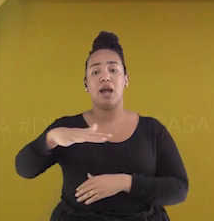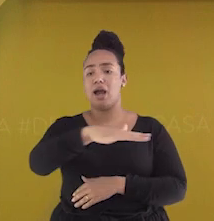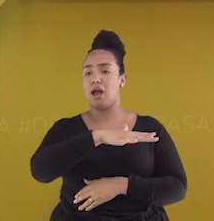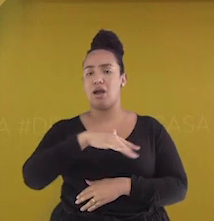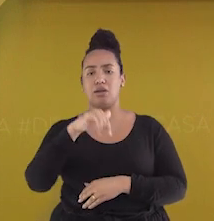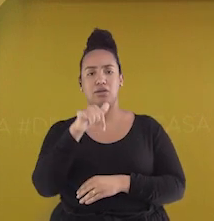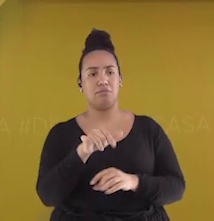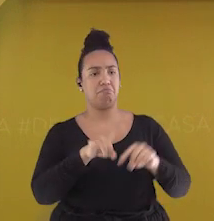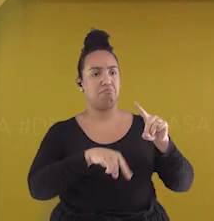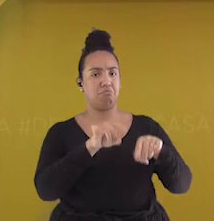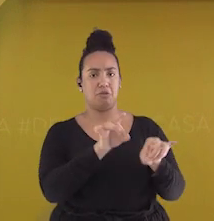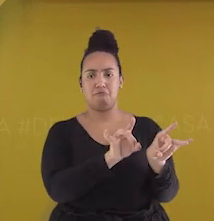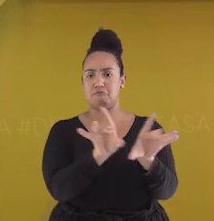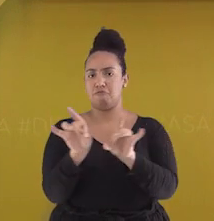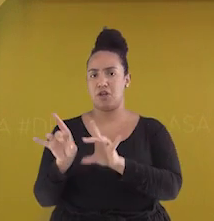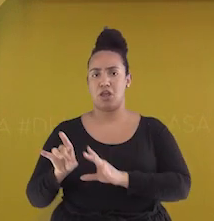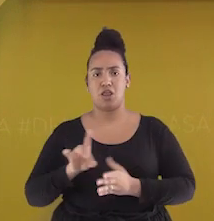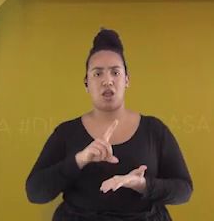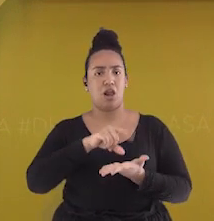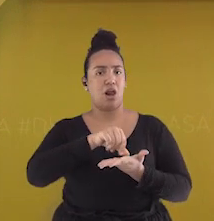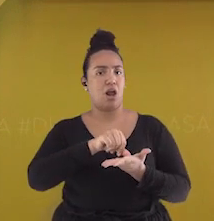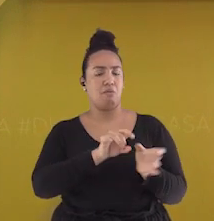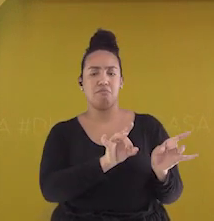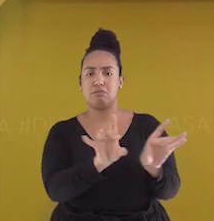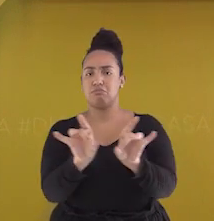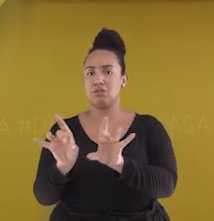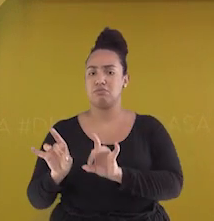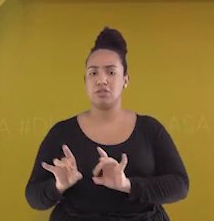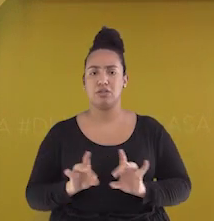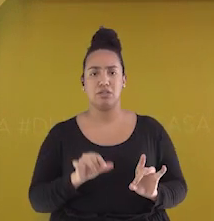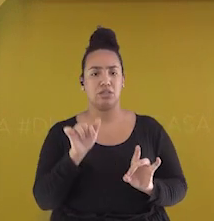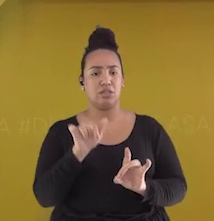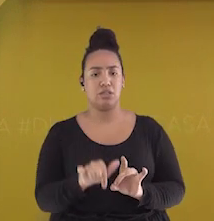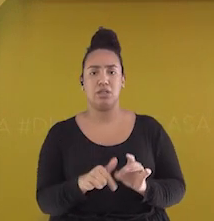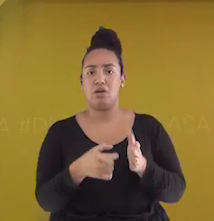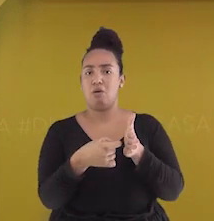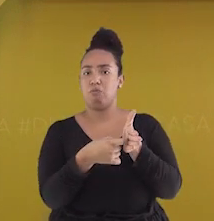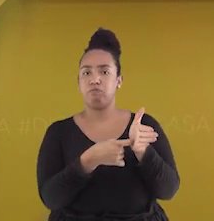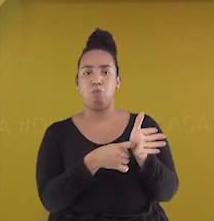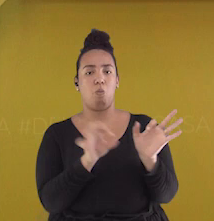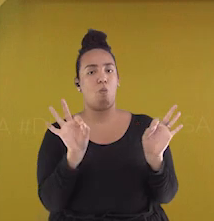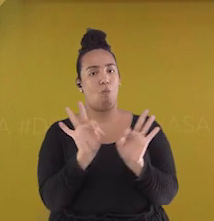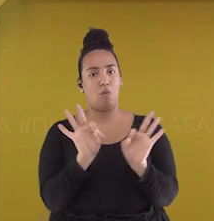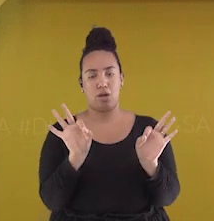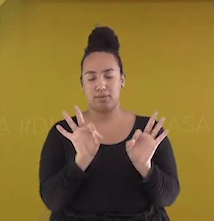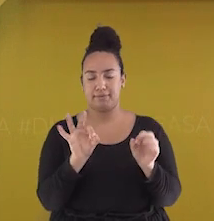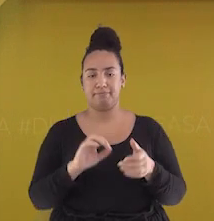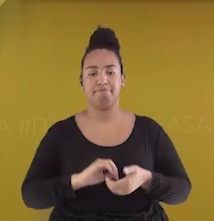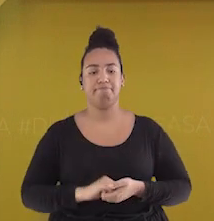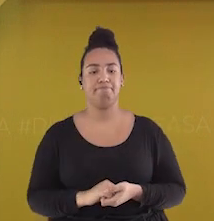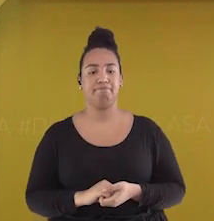livre circulação de mercadorias e capitais com uma isenção de tarifas.